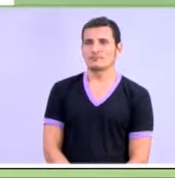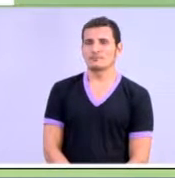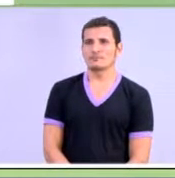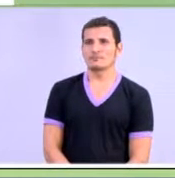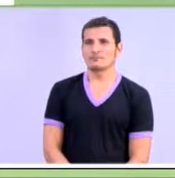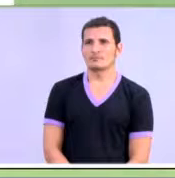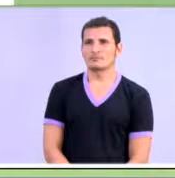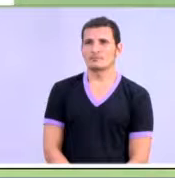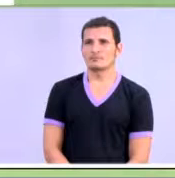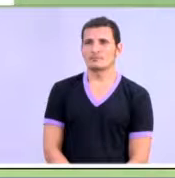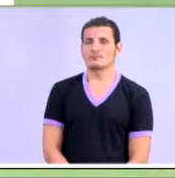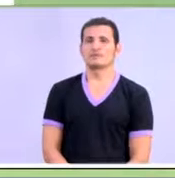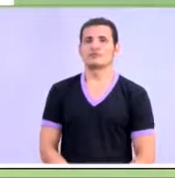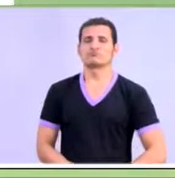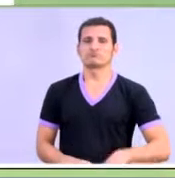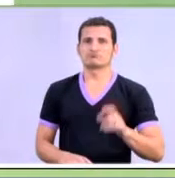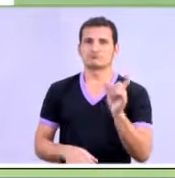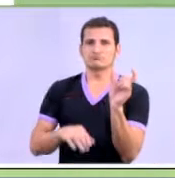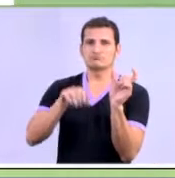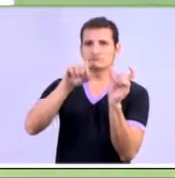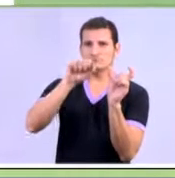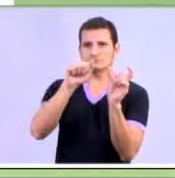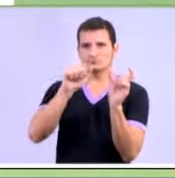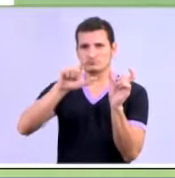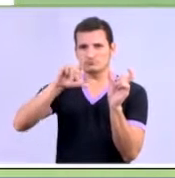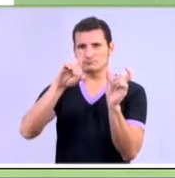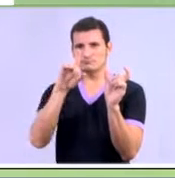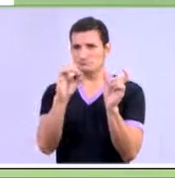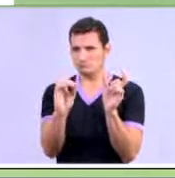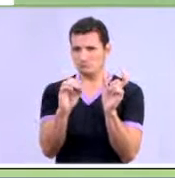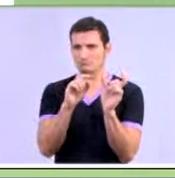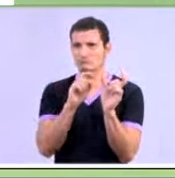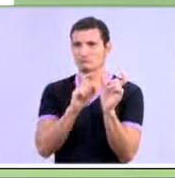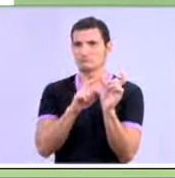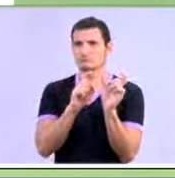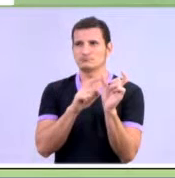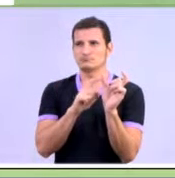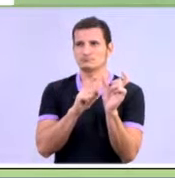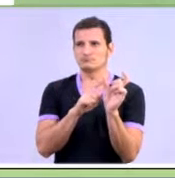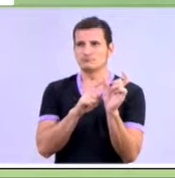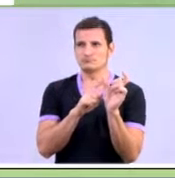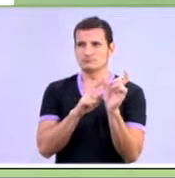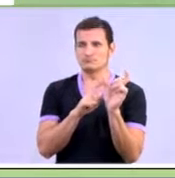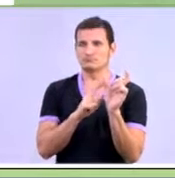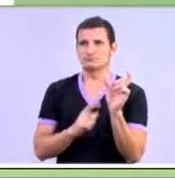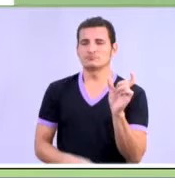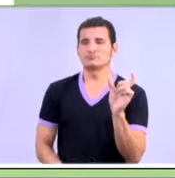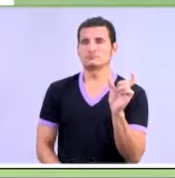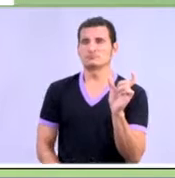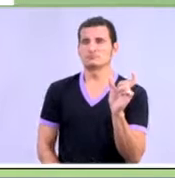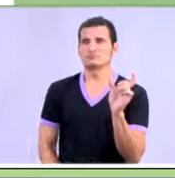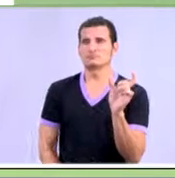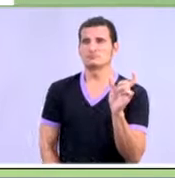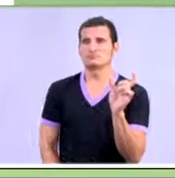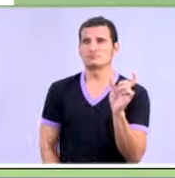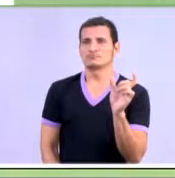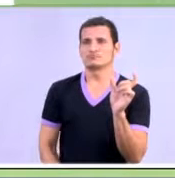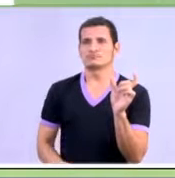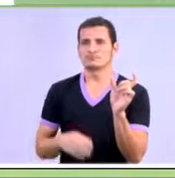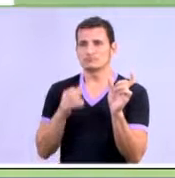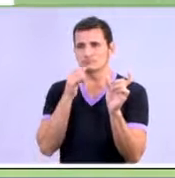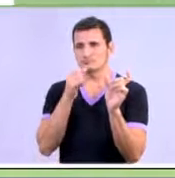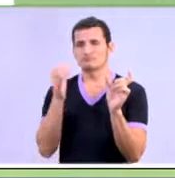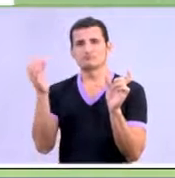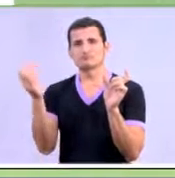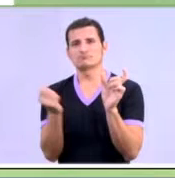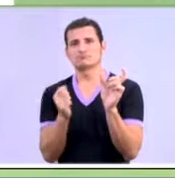tenho um atributo chamado saldo. Não tem um saldo? Se eu sacar, o que acontece com o